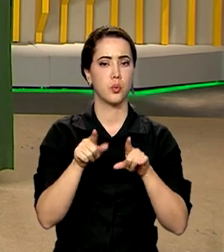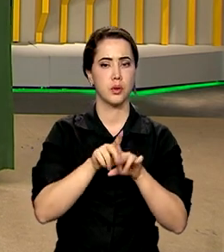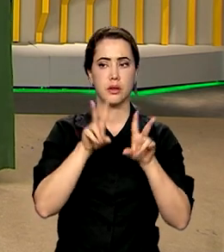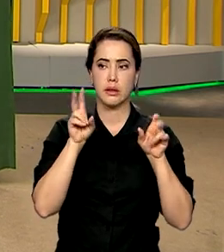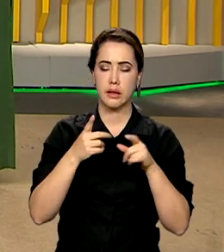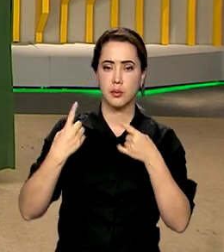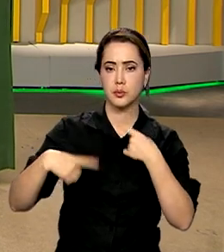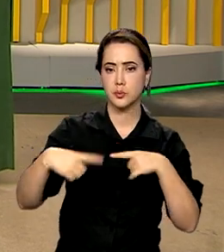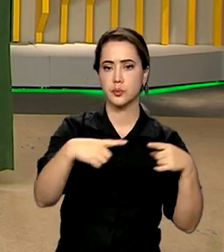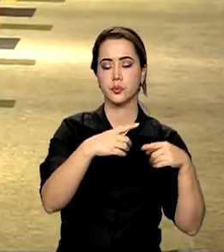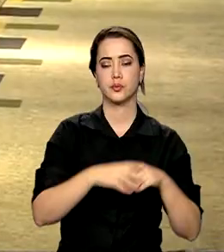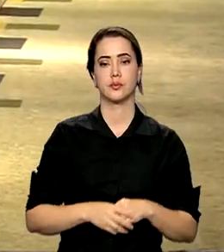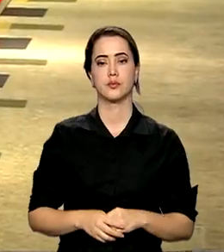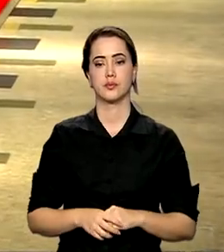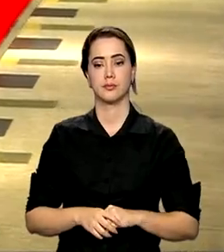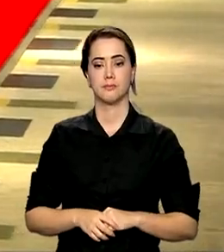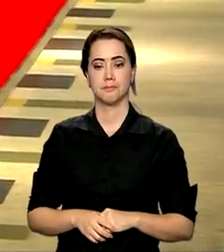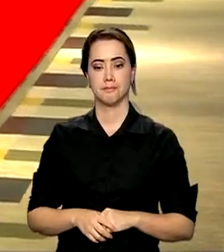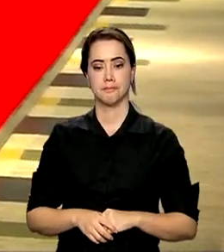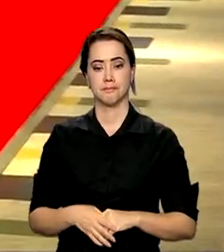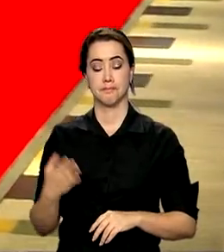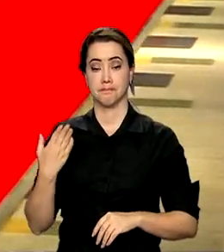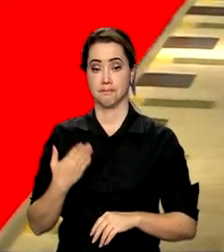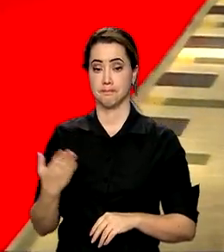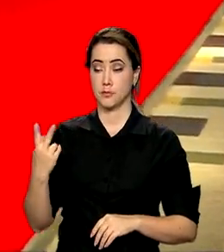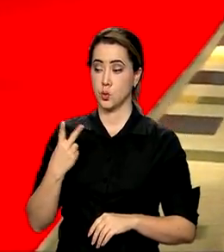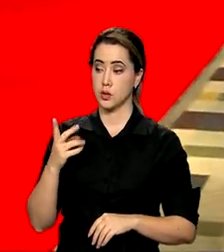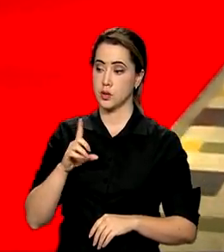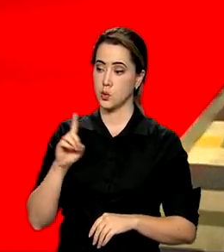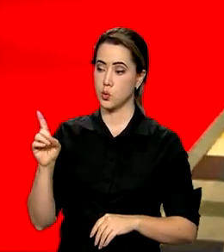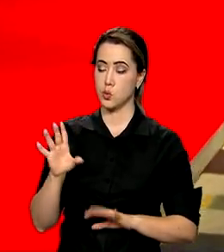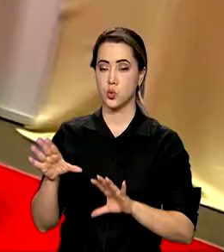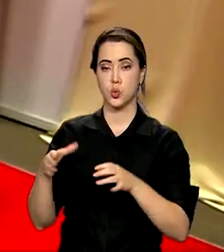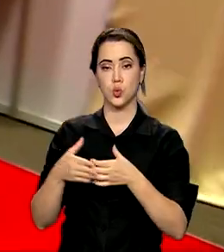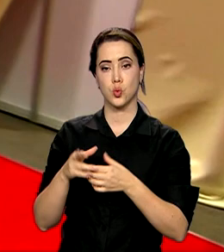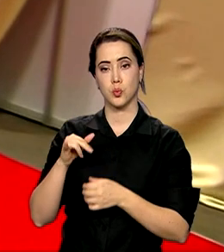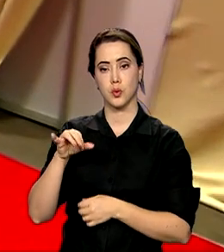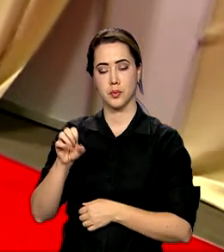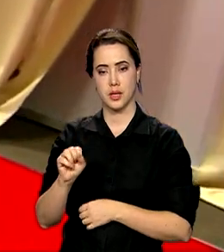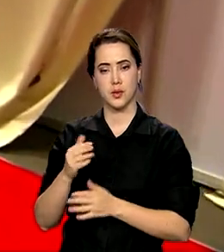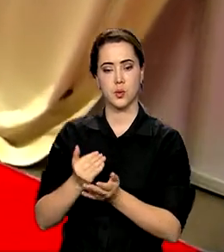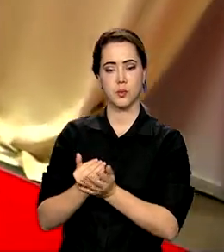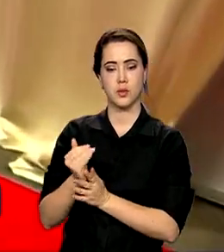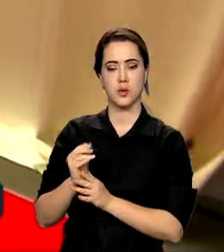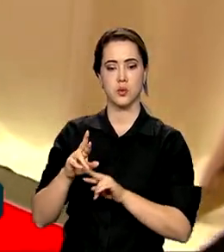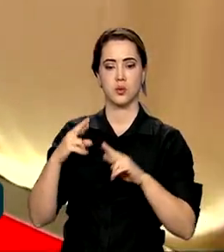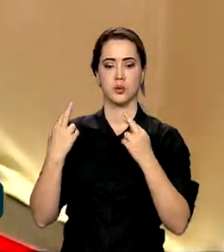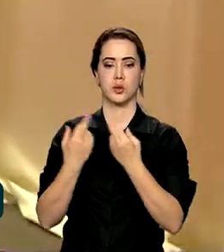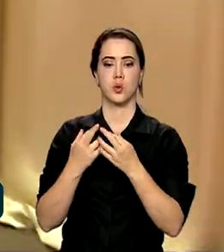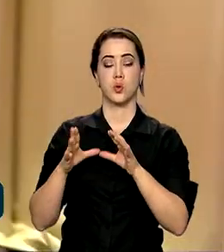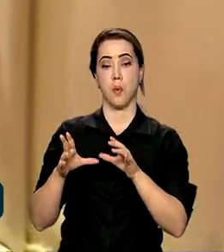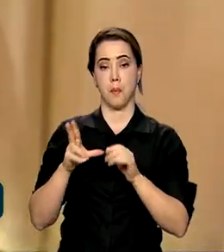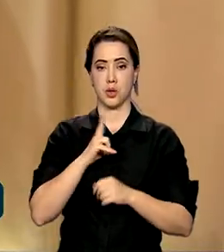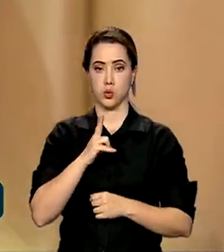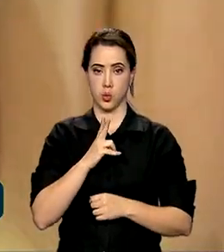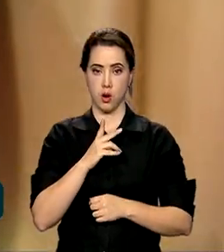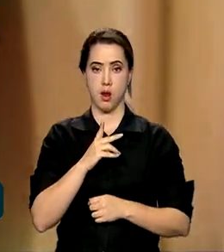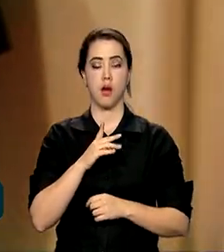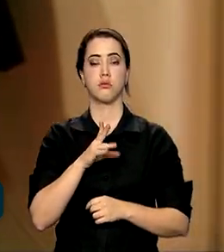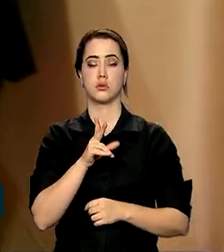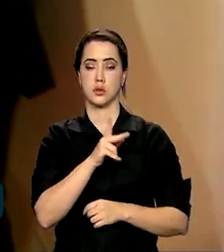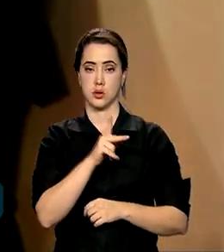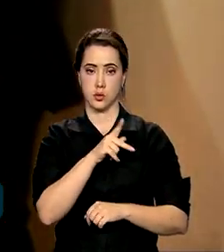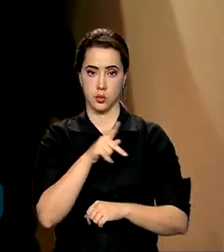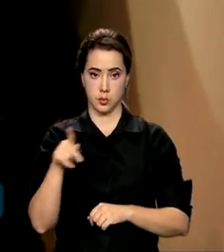de destaque. O segundo dia da cúpula do BRICS começou com a plenária restrita entre os chefes de Estado